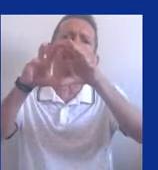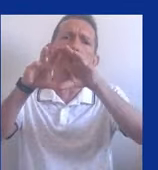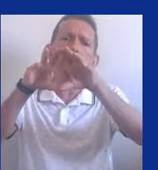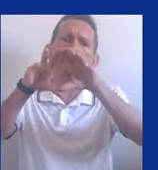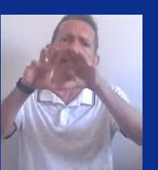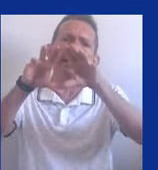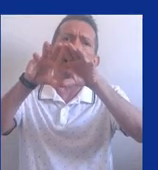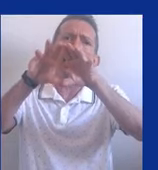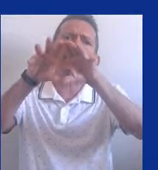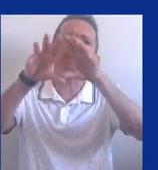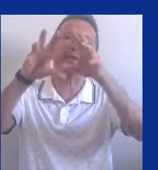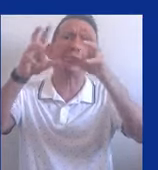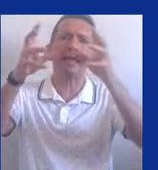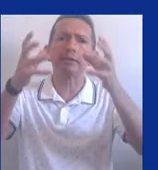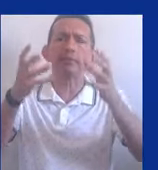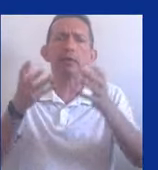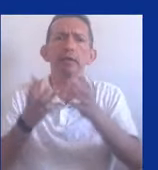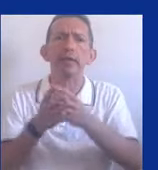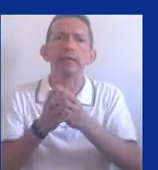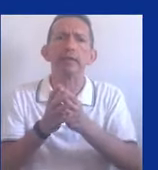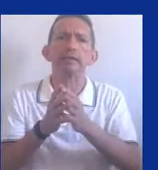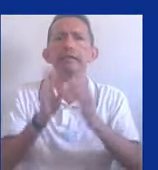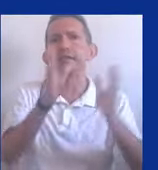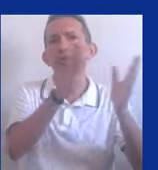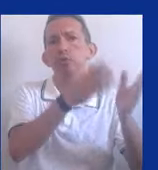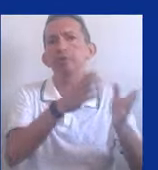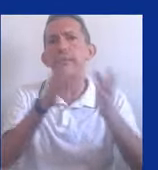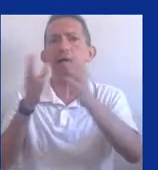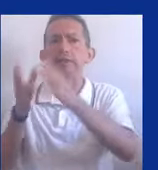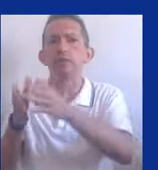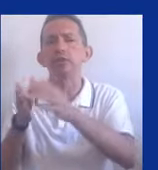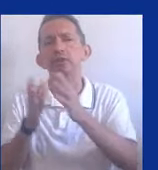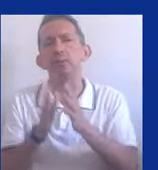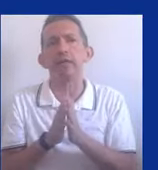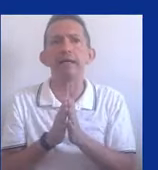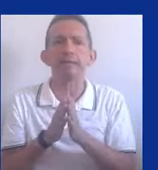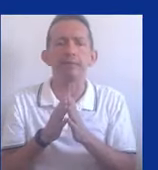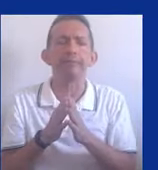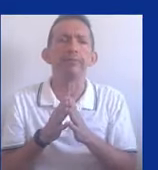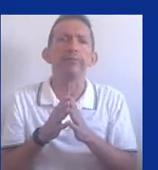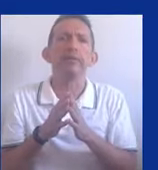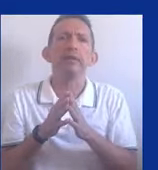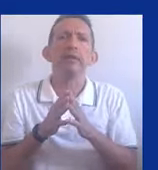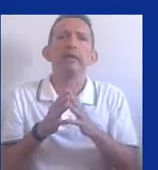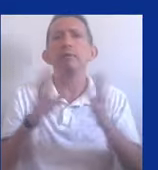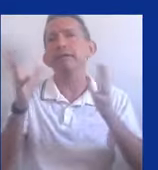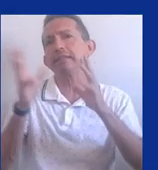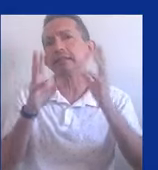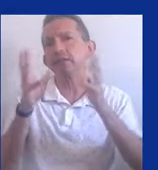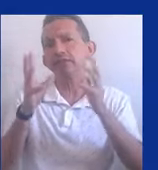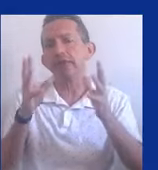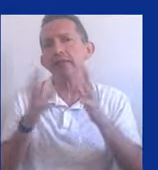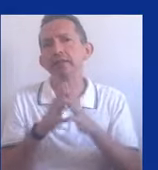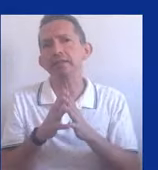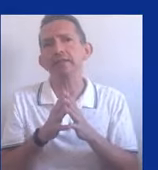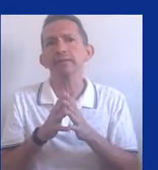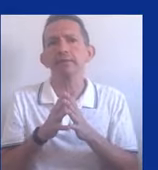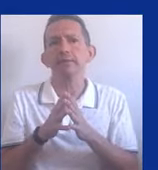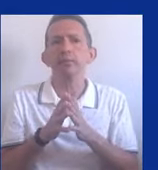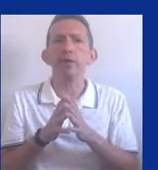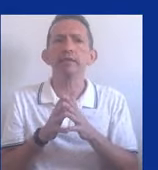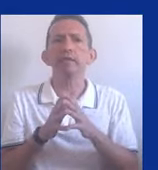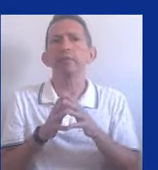gente analisa as micelas proteicas nessas duas partes do citoplasma, tem uma certa